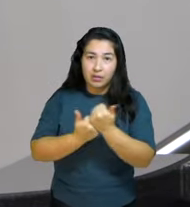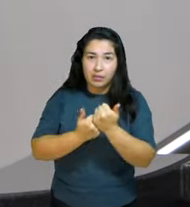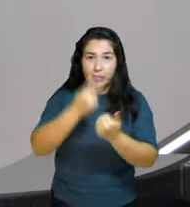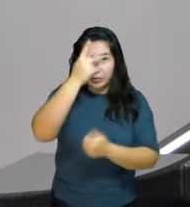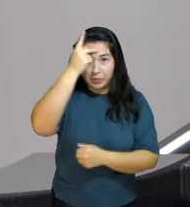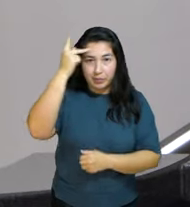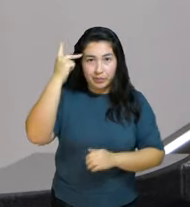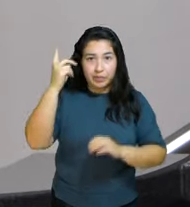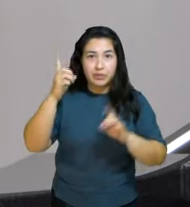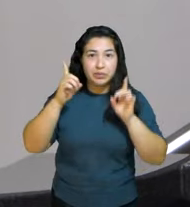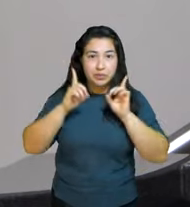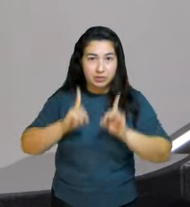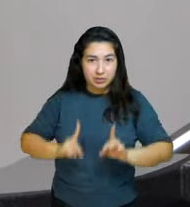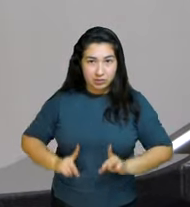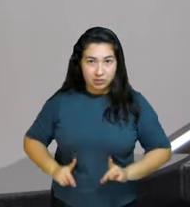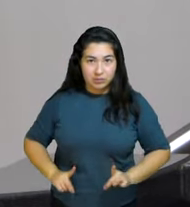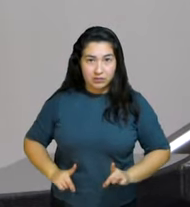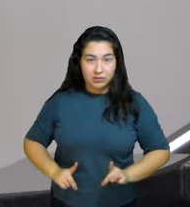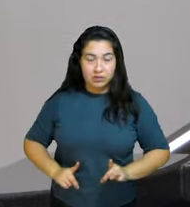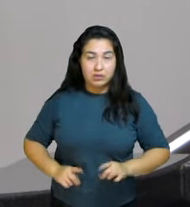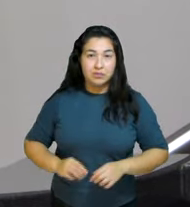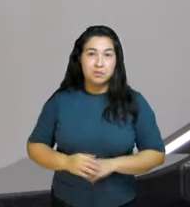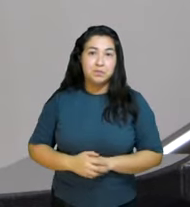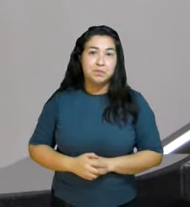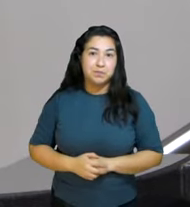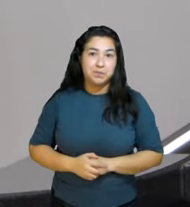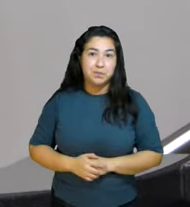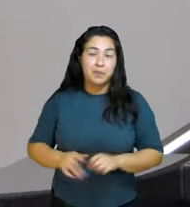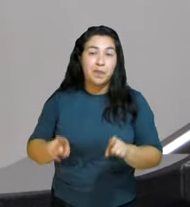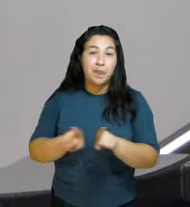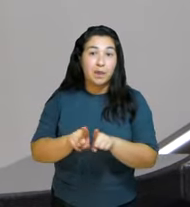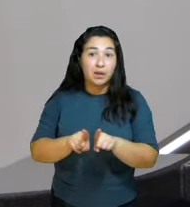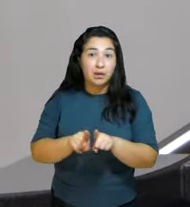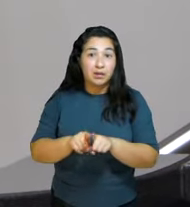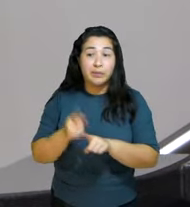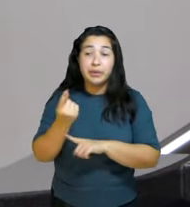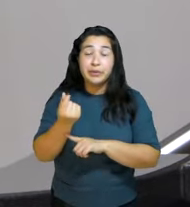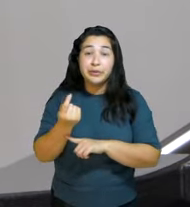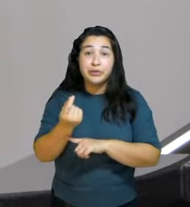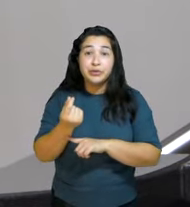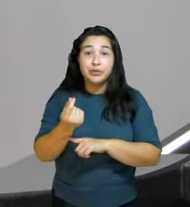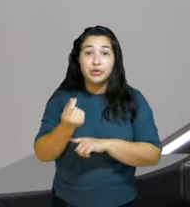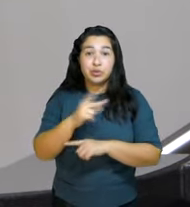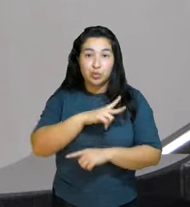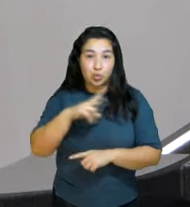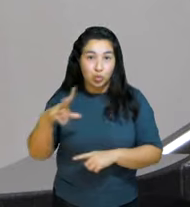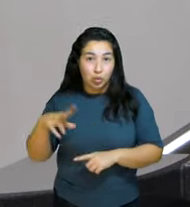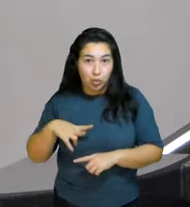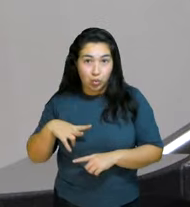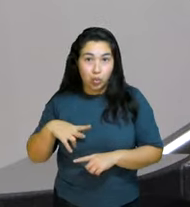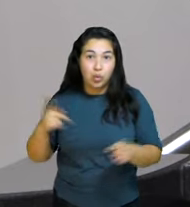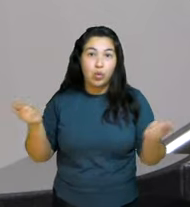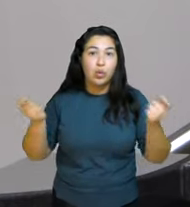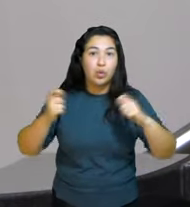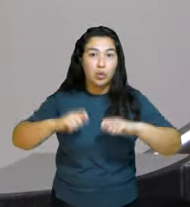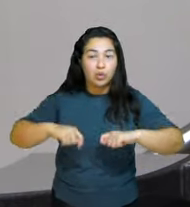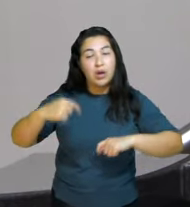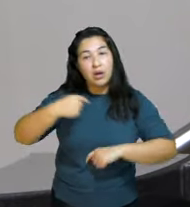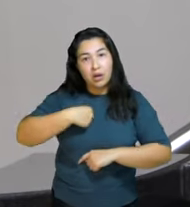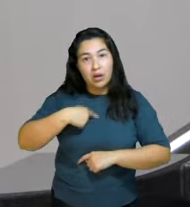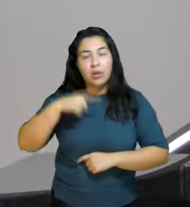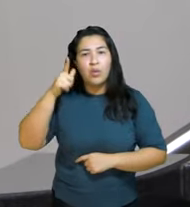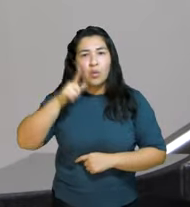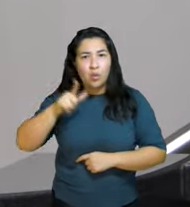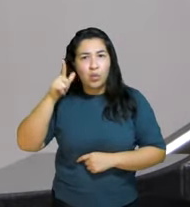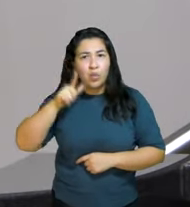é a Flodef, aqui, numa parceria com o clube, e, através desses recursos públicos, é que eu fui podendo seguir na minha carreira, e,